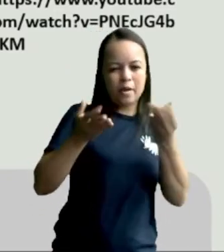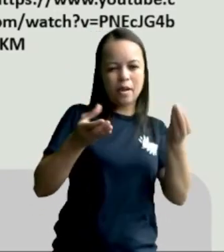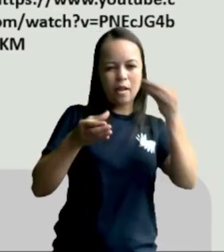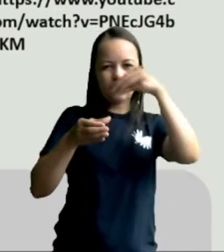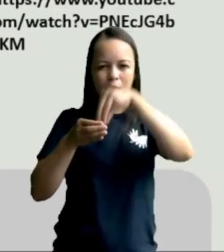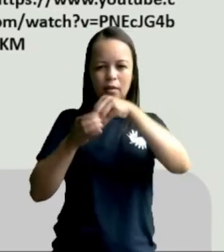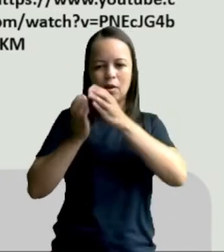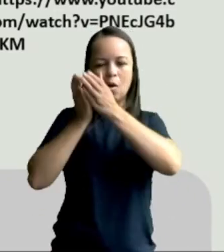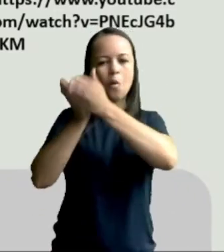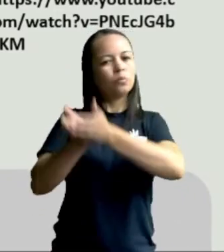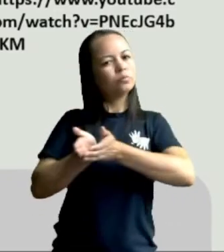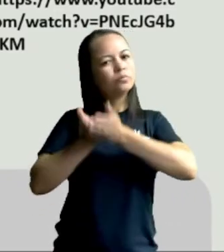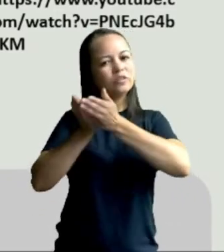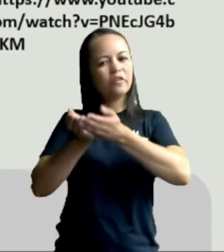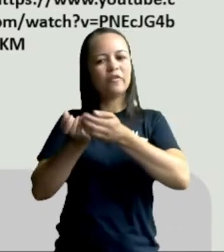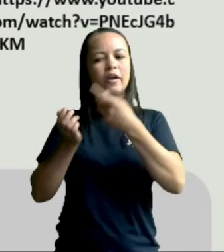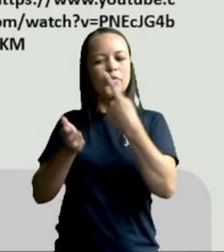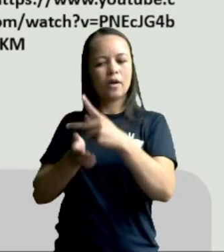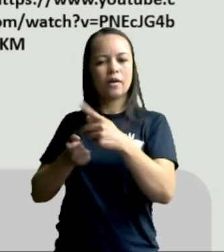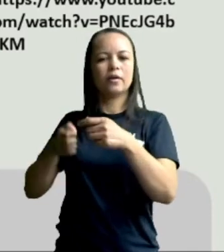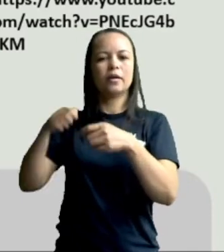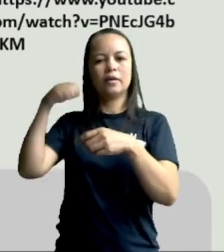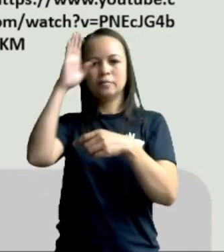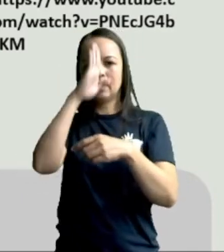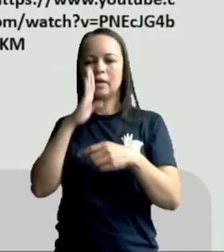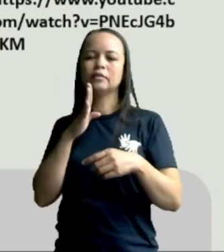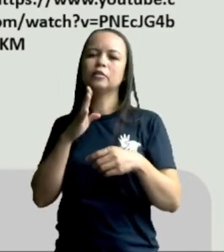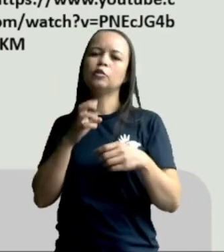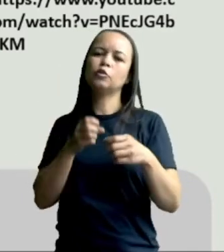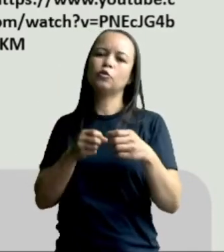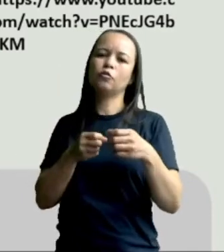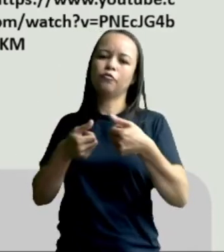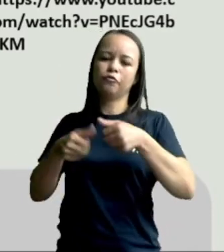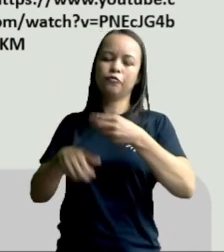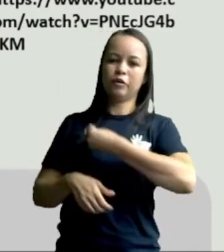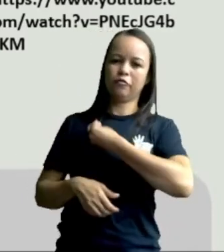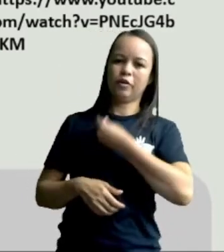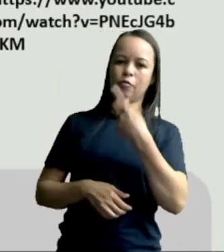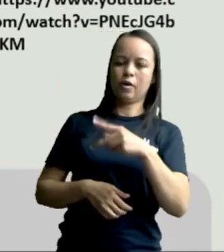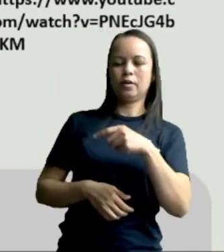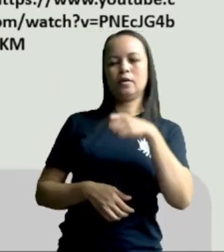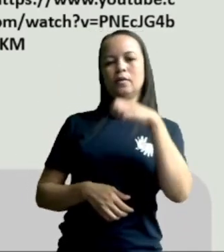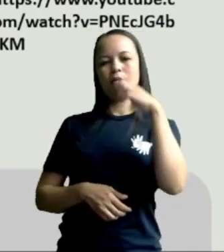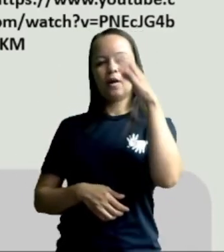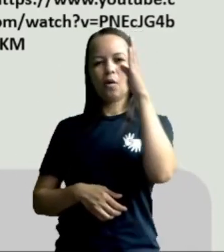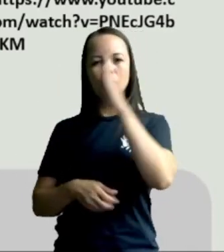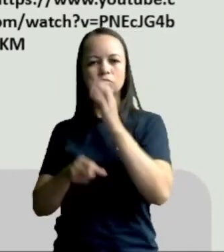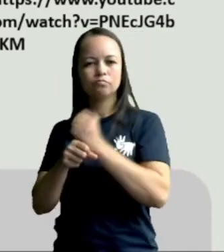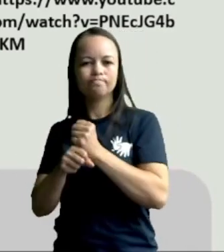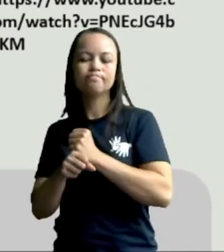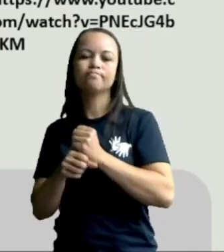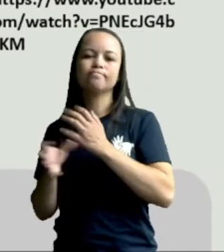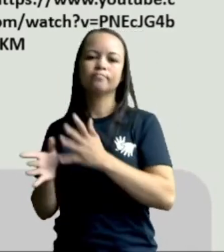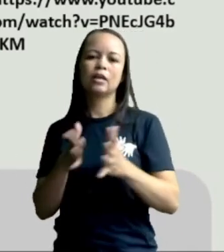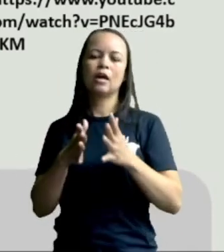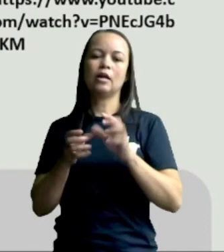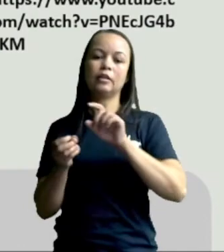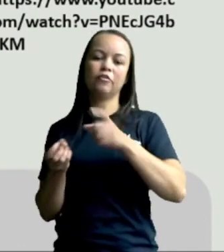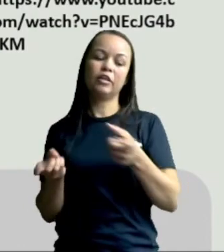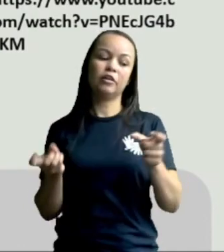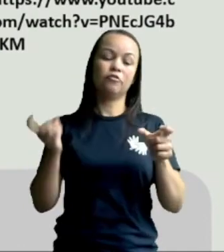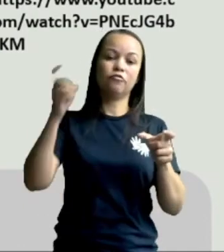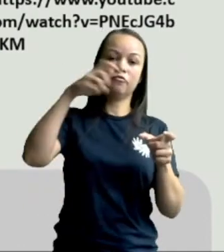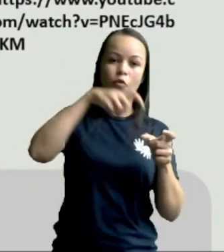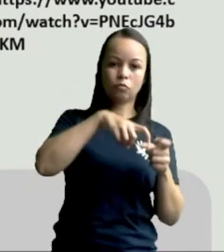e veio para o Brasil. Morou aqui por alguns anos, mas ele teve que voltar. Quando ele voltou lá